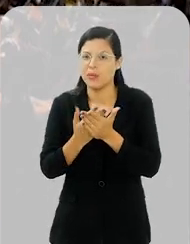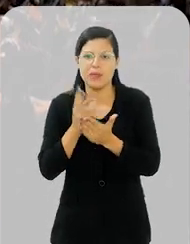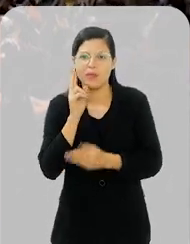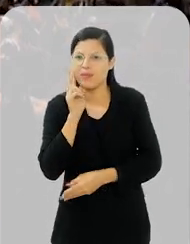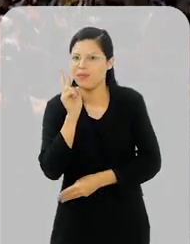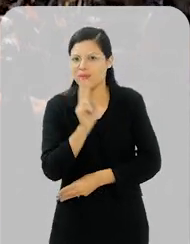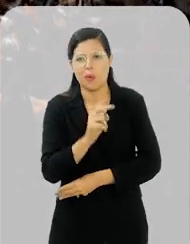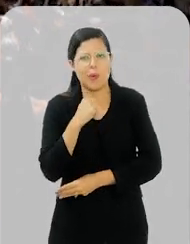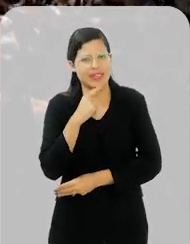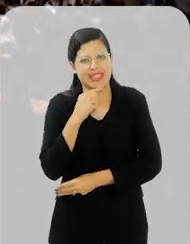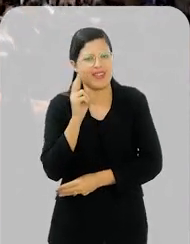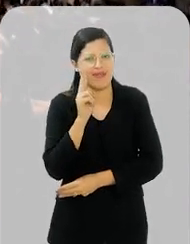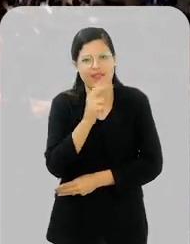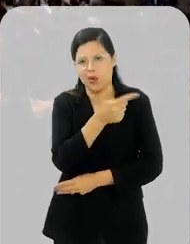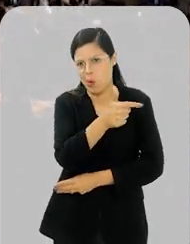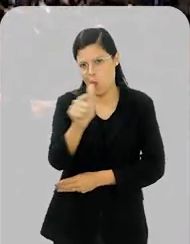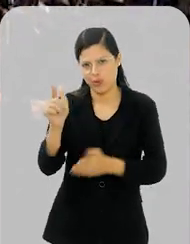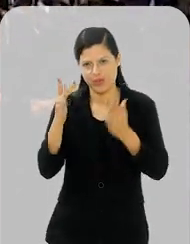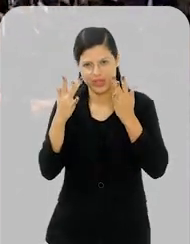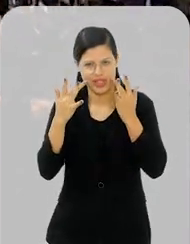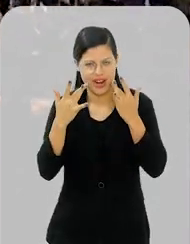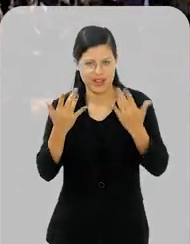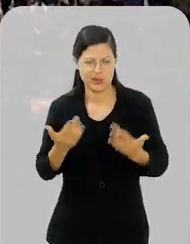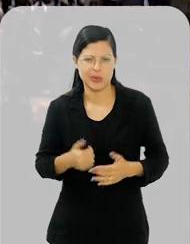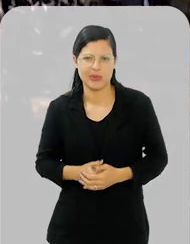em outros teatros, não.